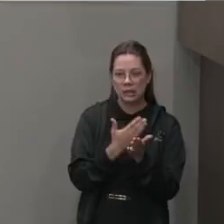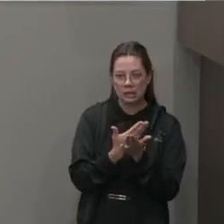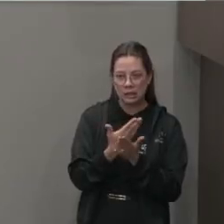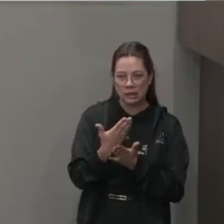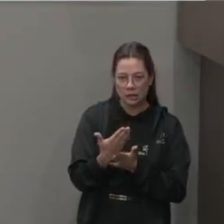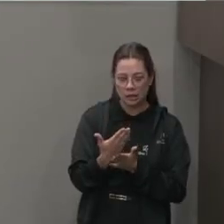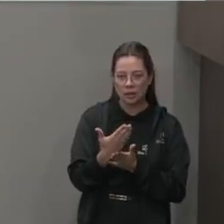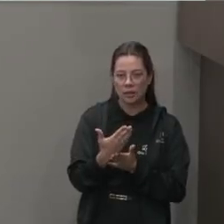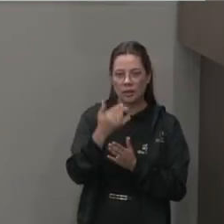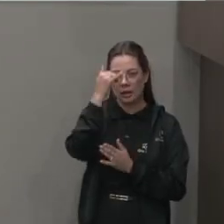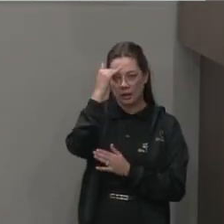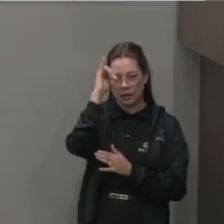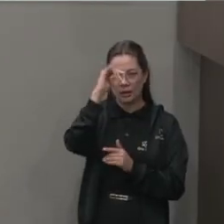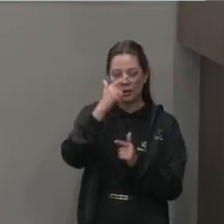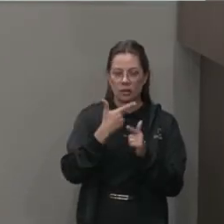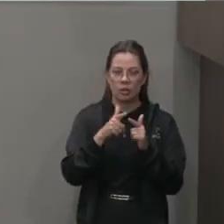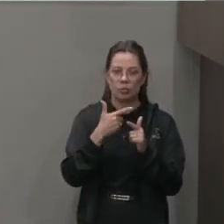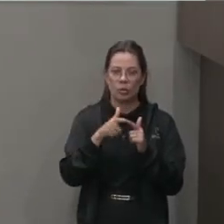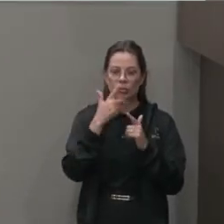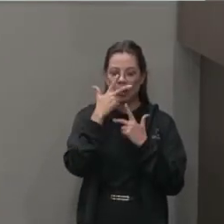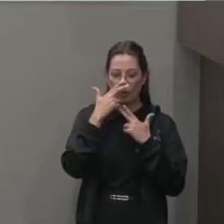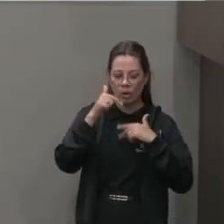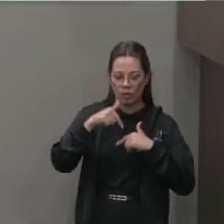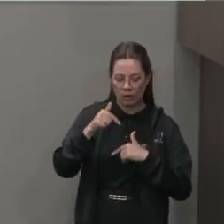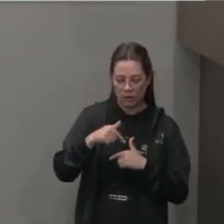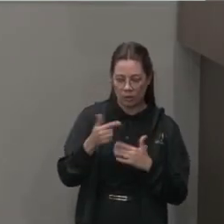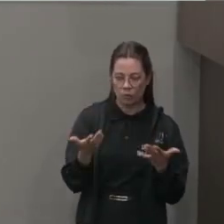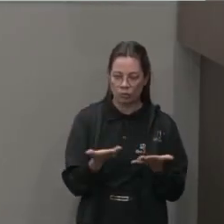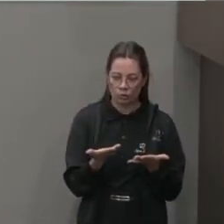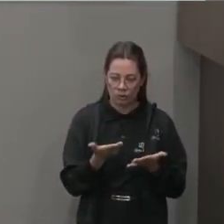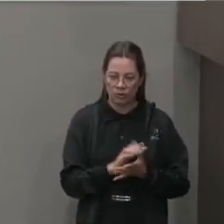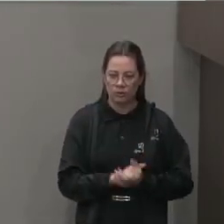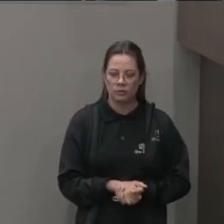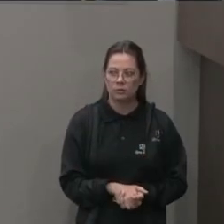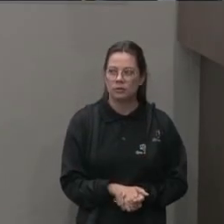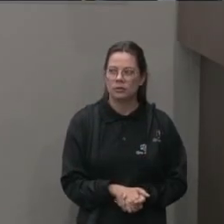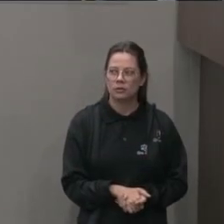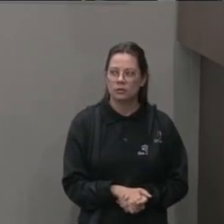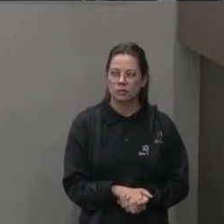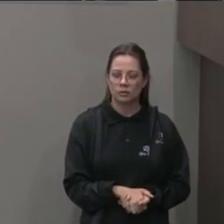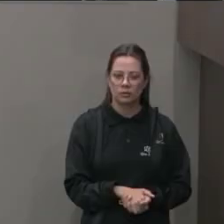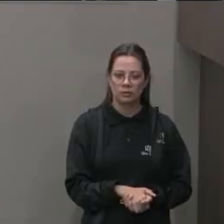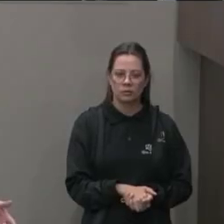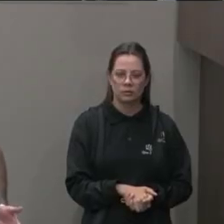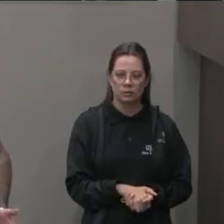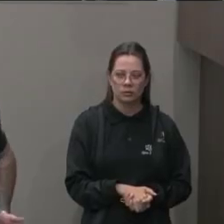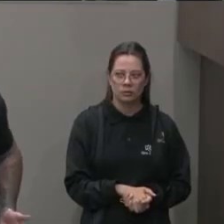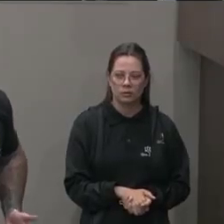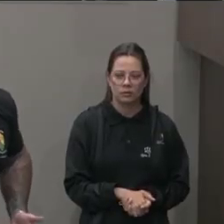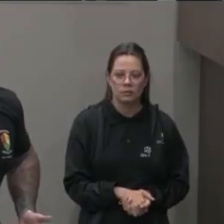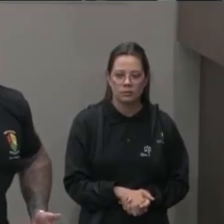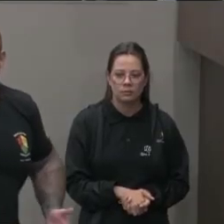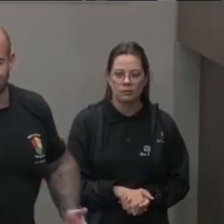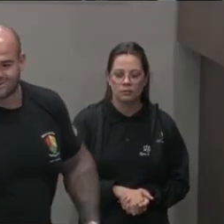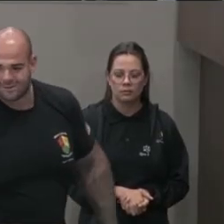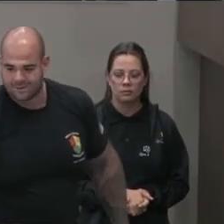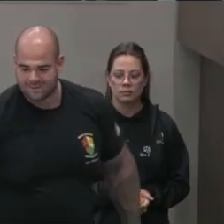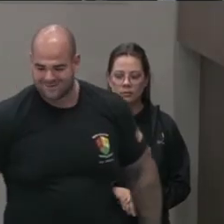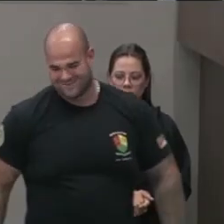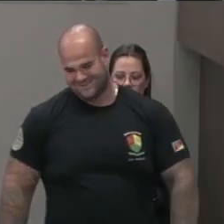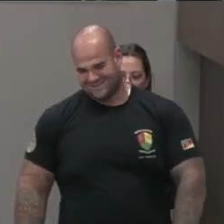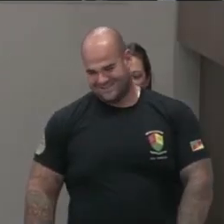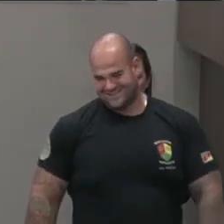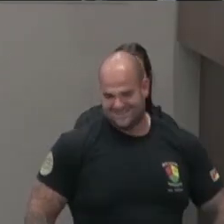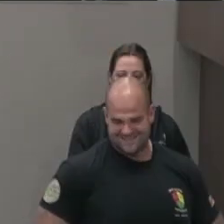até nós não termos mais problemas como esse. algo que é bom.